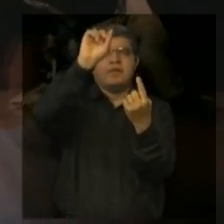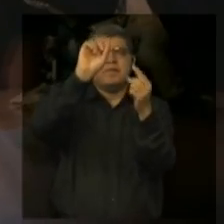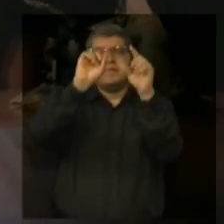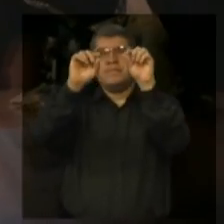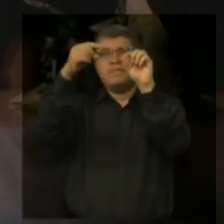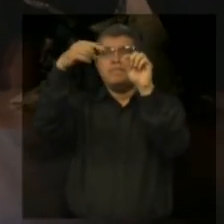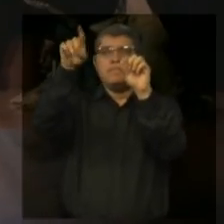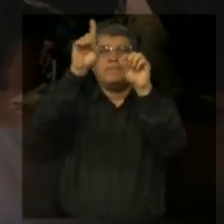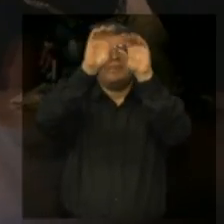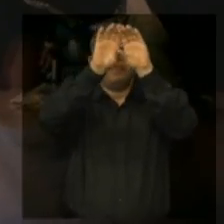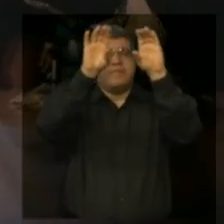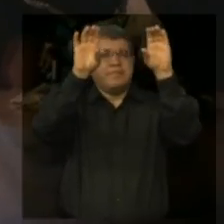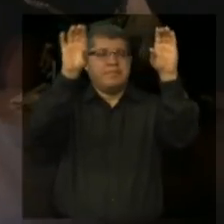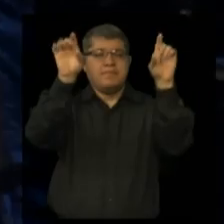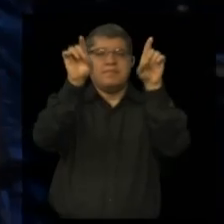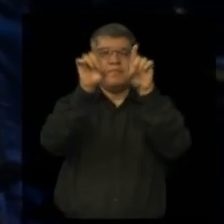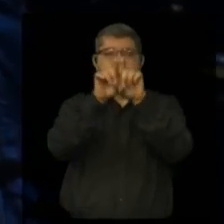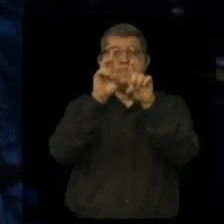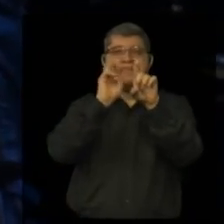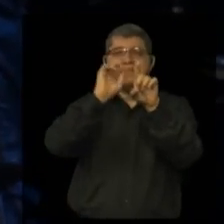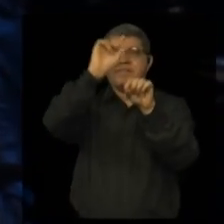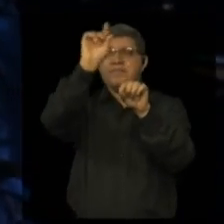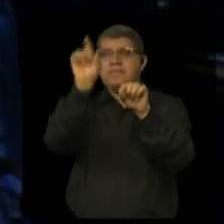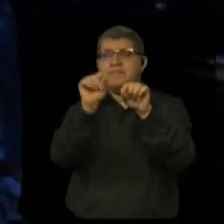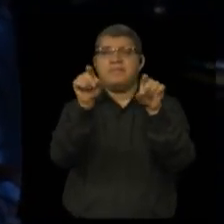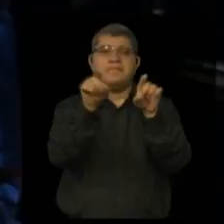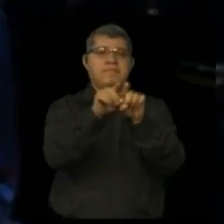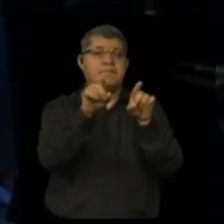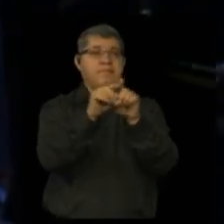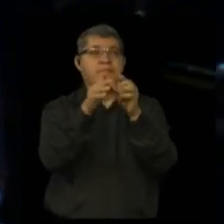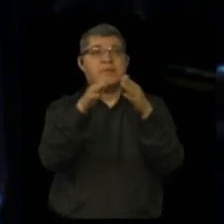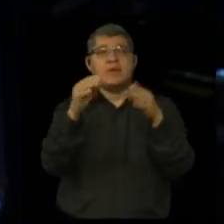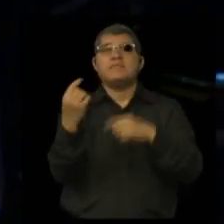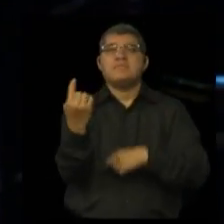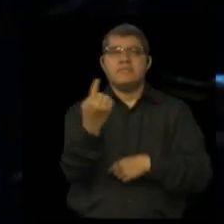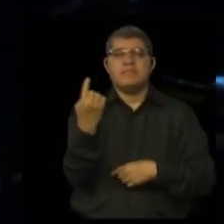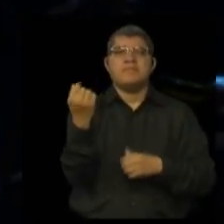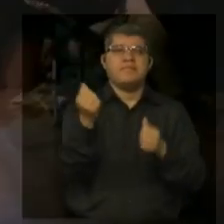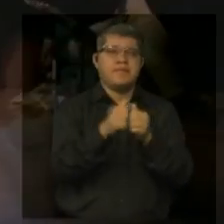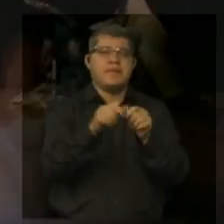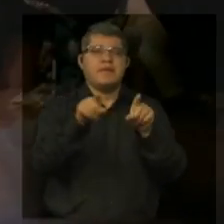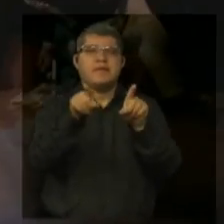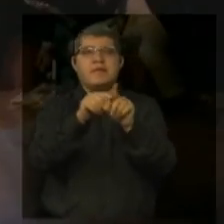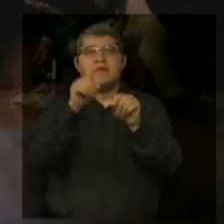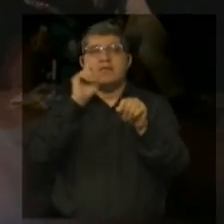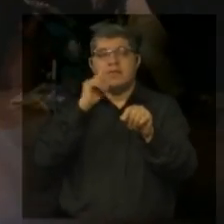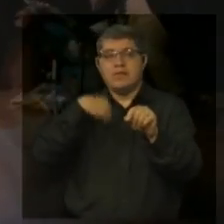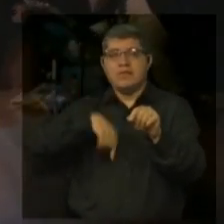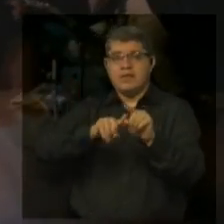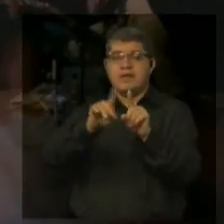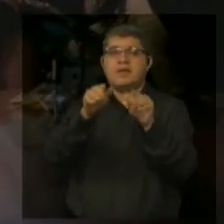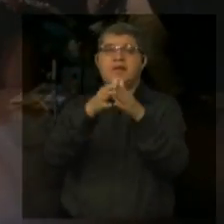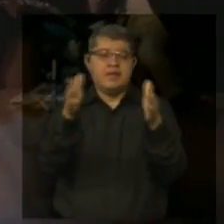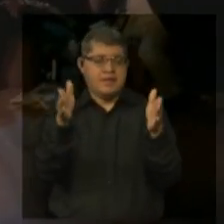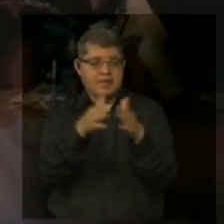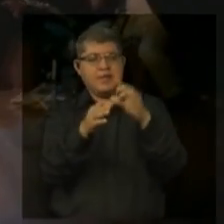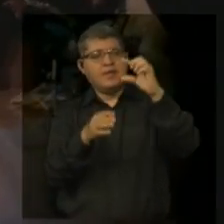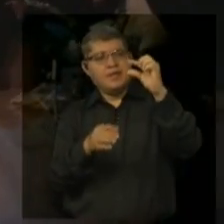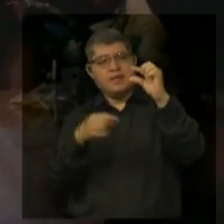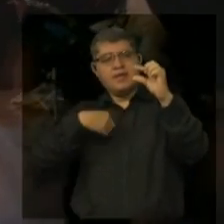estrelas lá no céu e a lua tão grande, mas sozinha. Sou do tamanho de